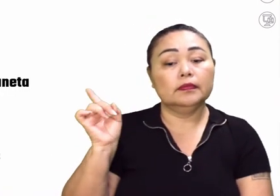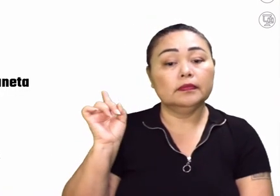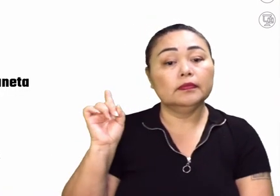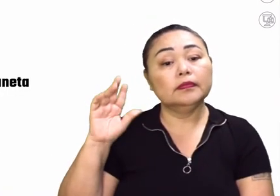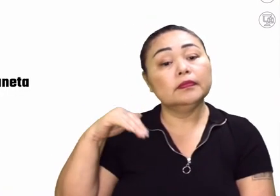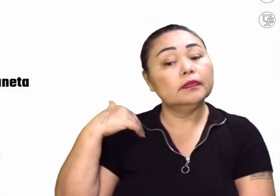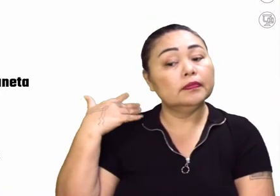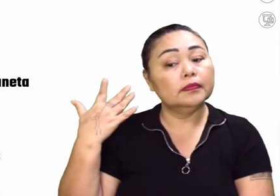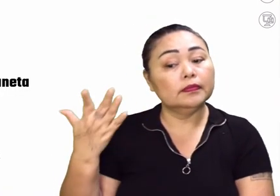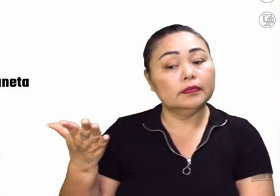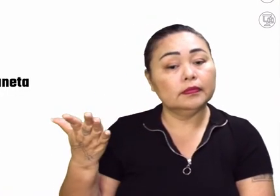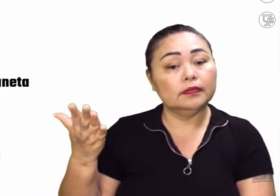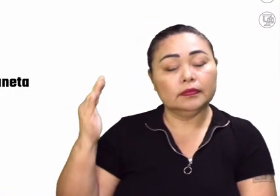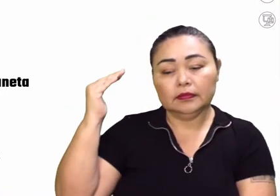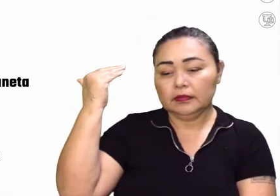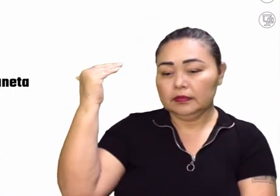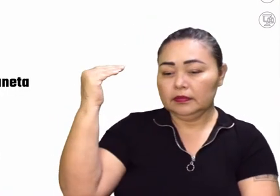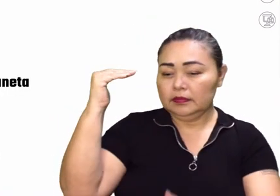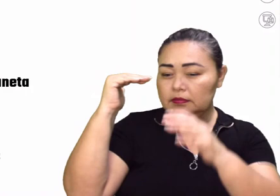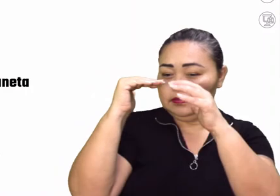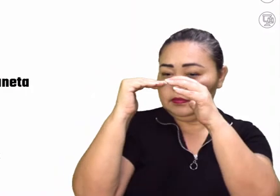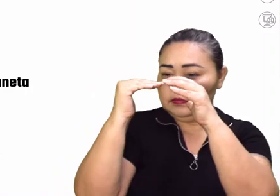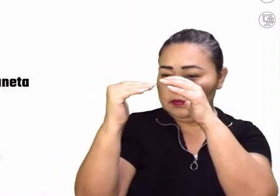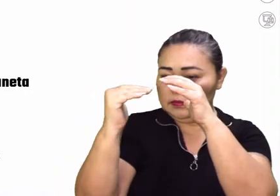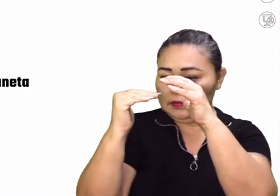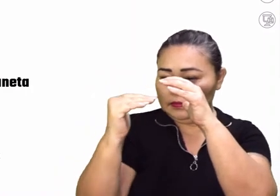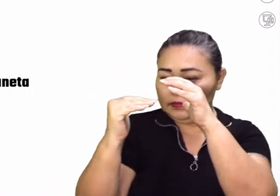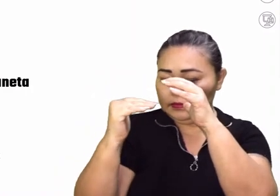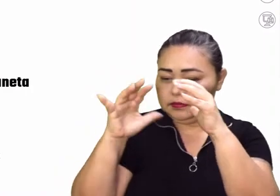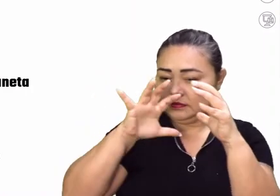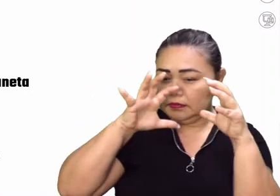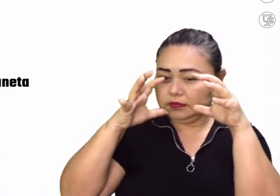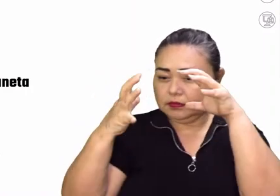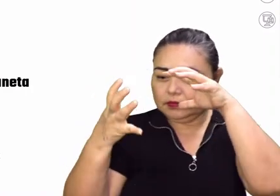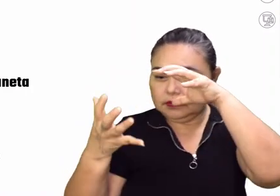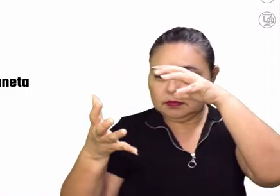Então tá aí a divisão da crosta terrestre